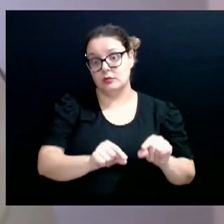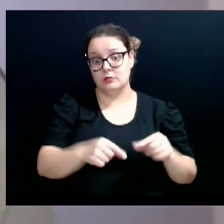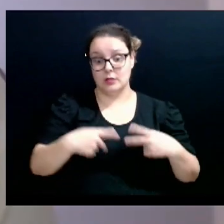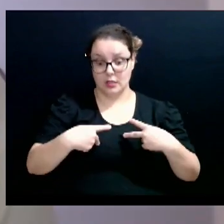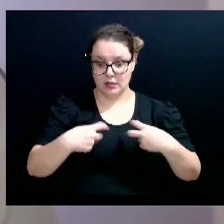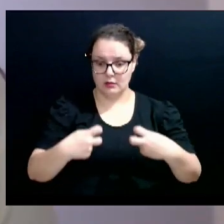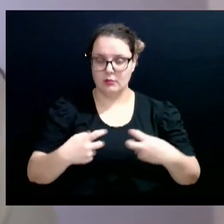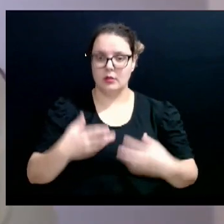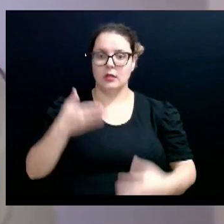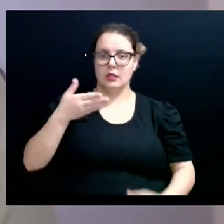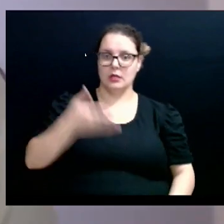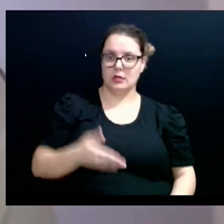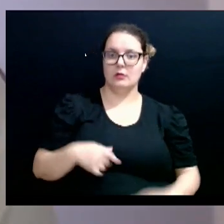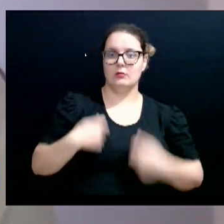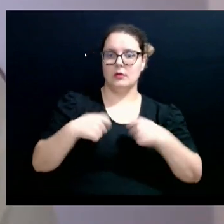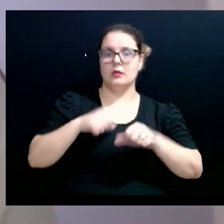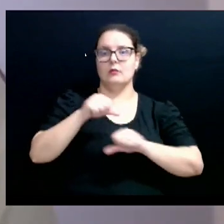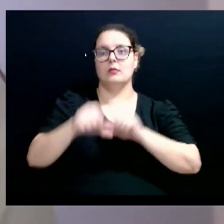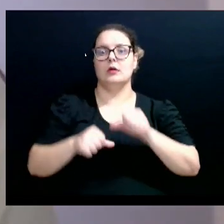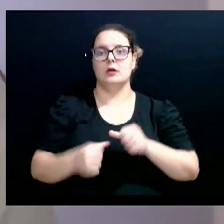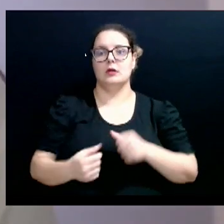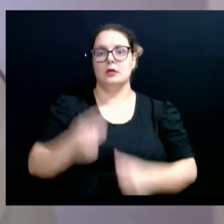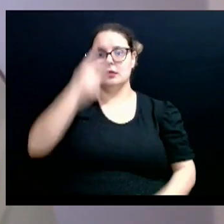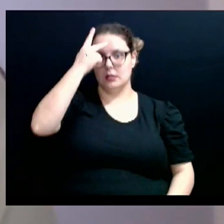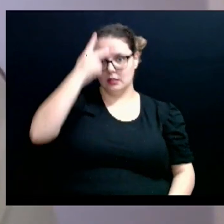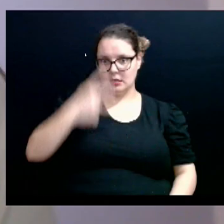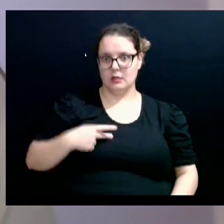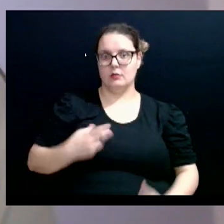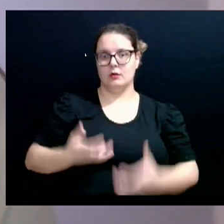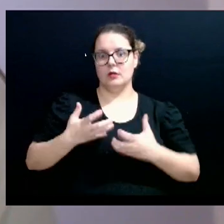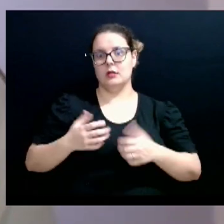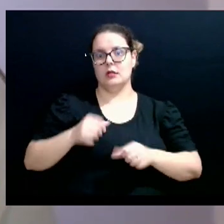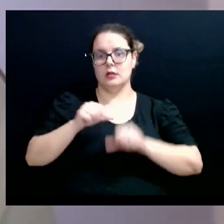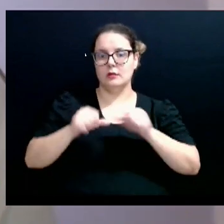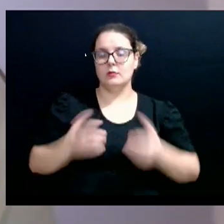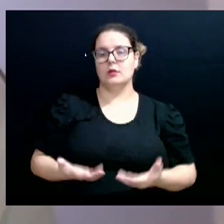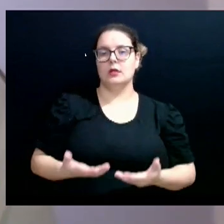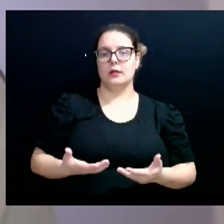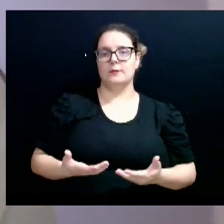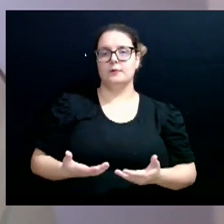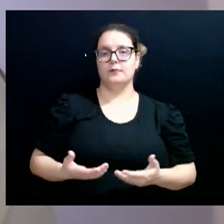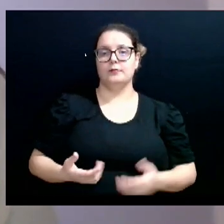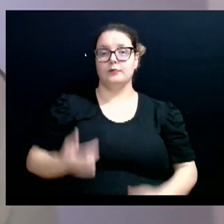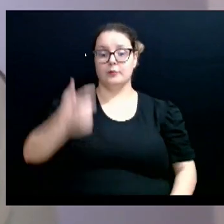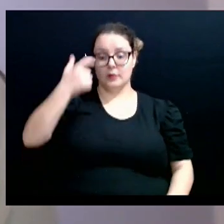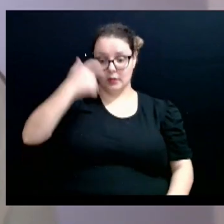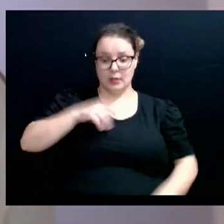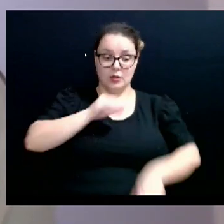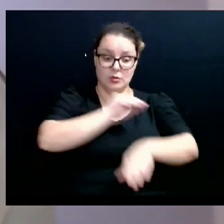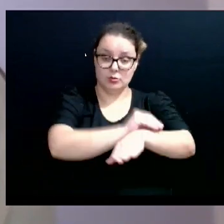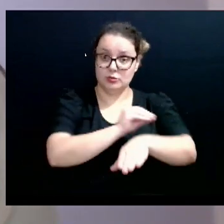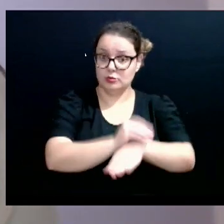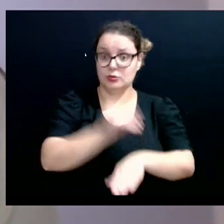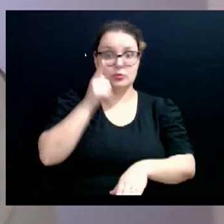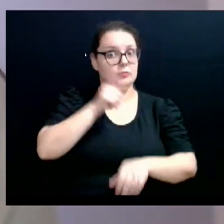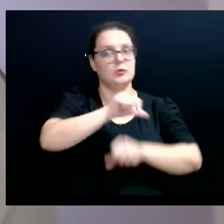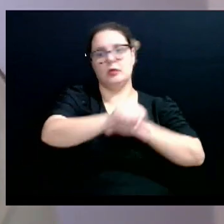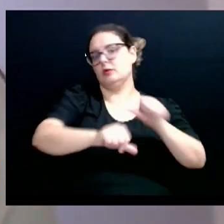de uma mudança que vem dele, e que essa pessoa que está ali cuidando, ela não vai conseguir mudar o